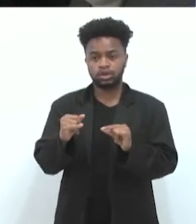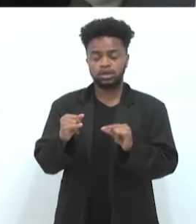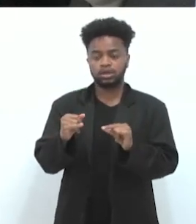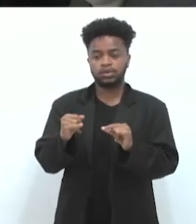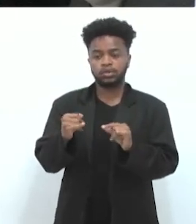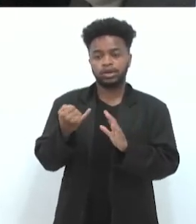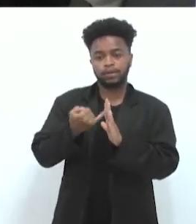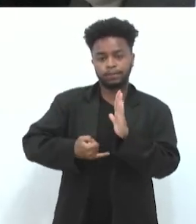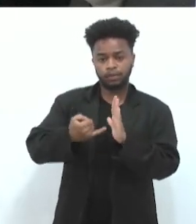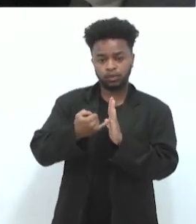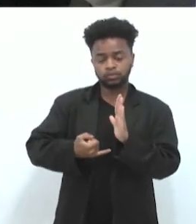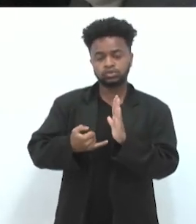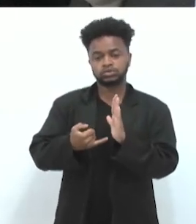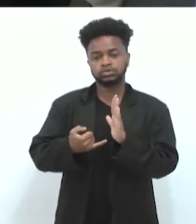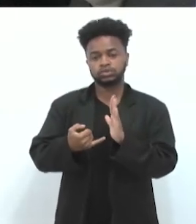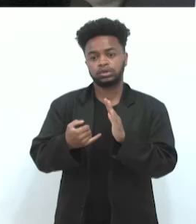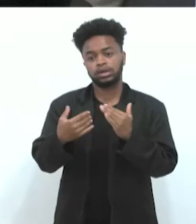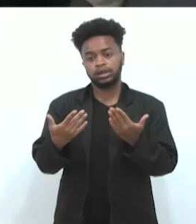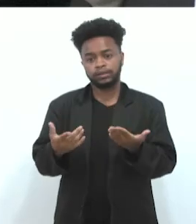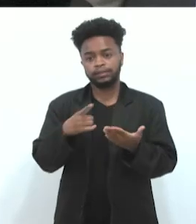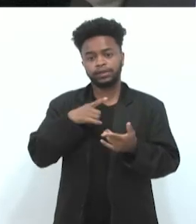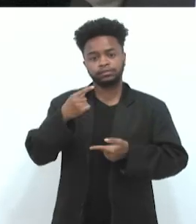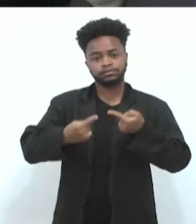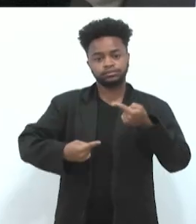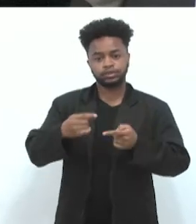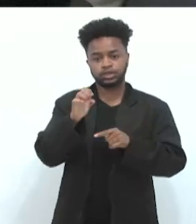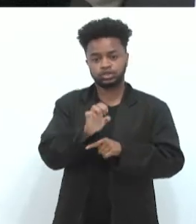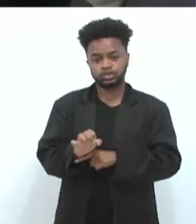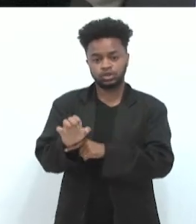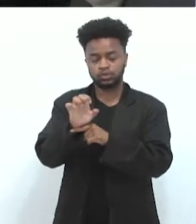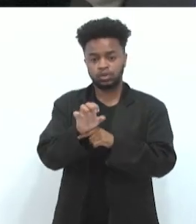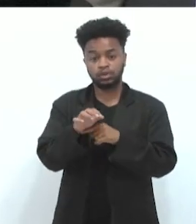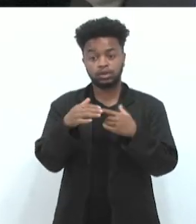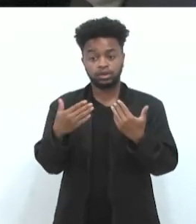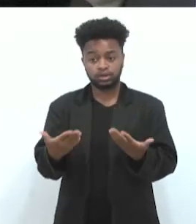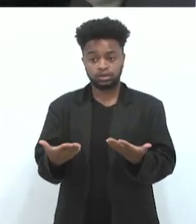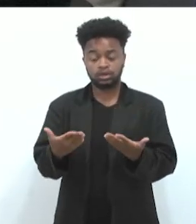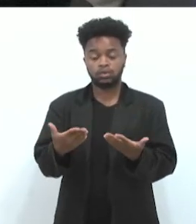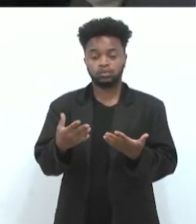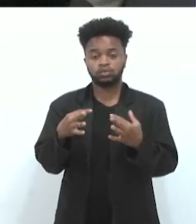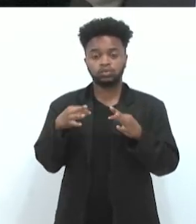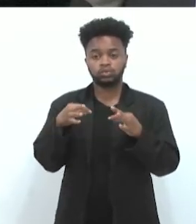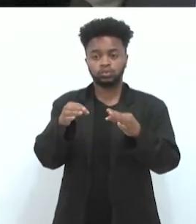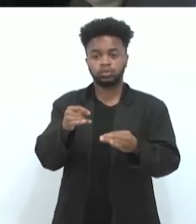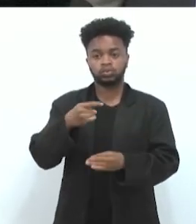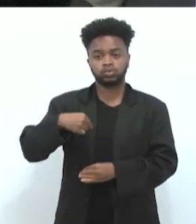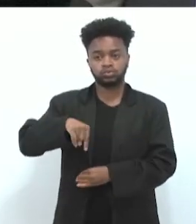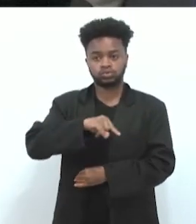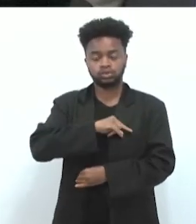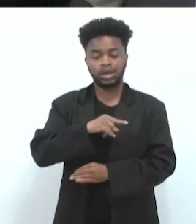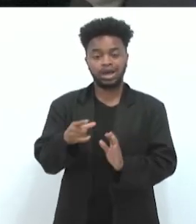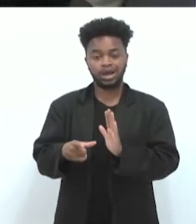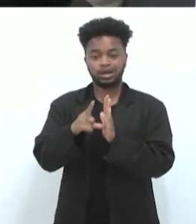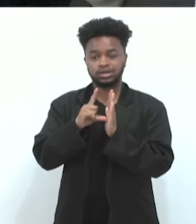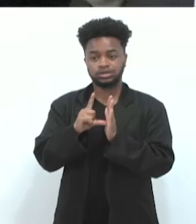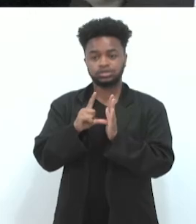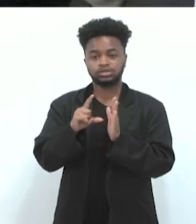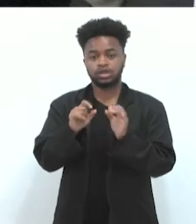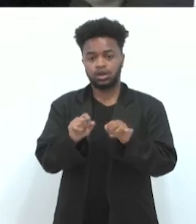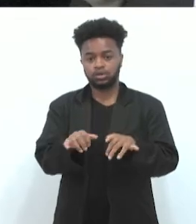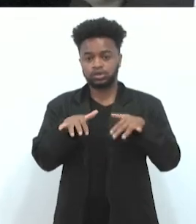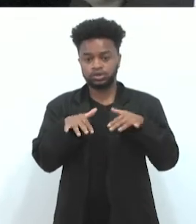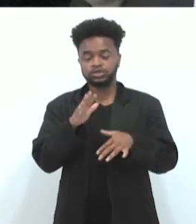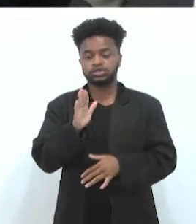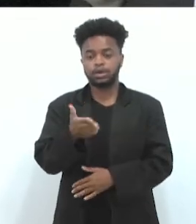esse debate aos estados. Então, acho que todos nós aqui, já antes da própria audiência pública, já estávamos pedindo às